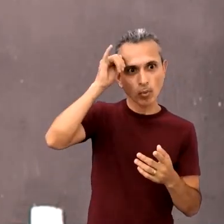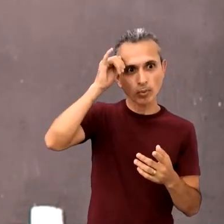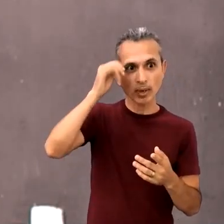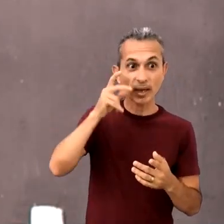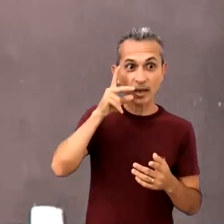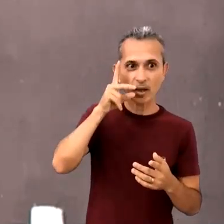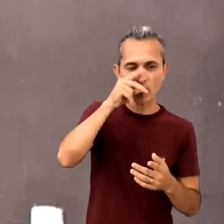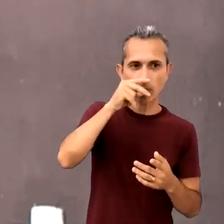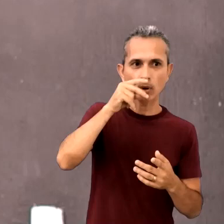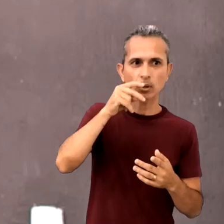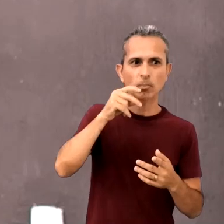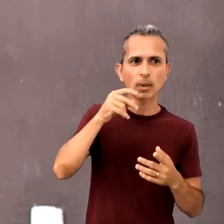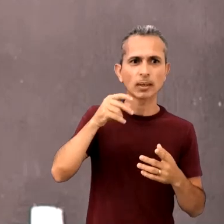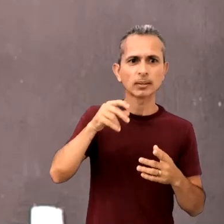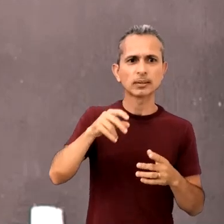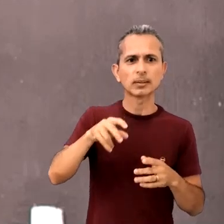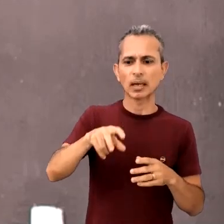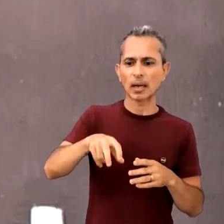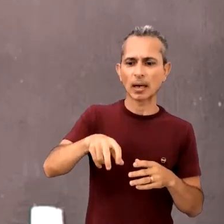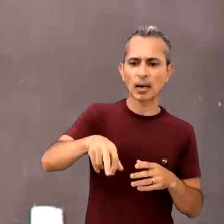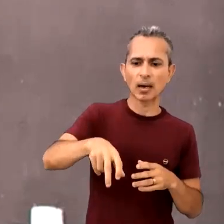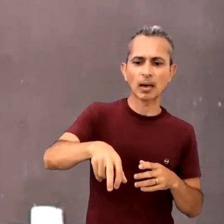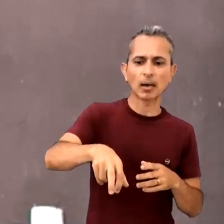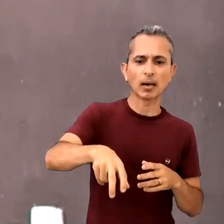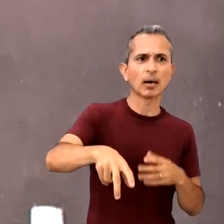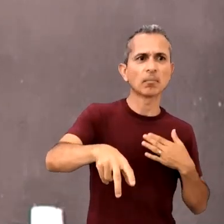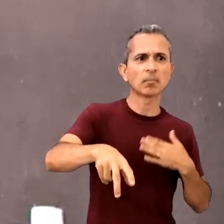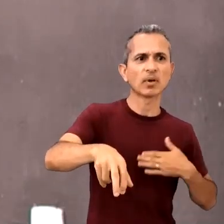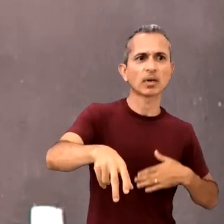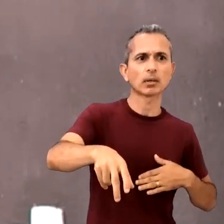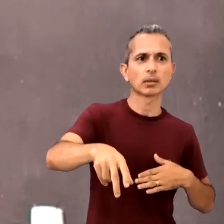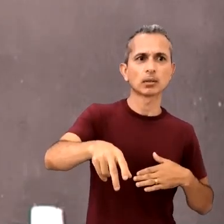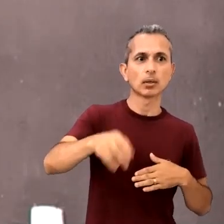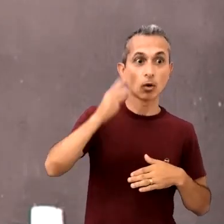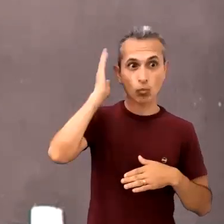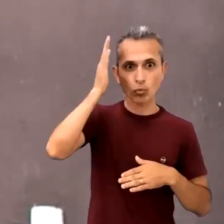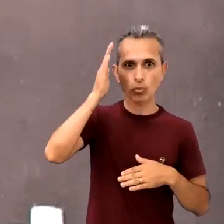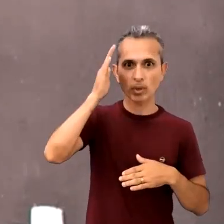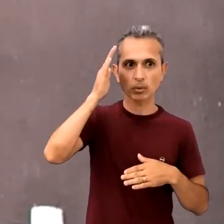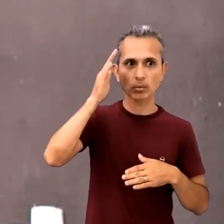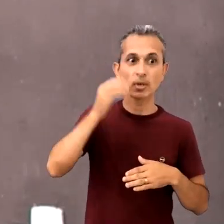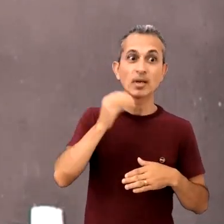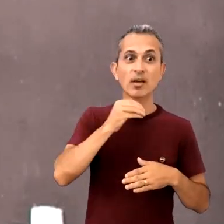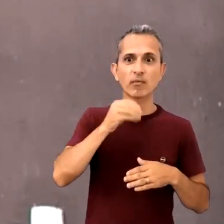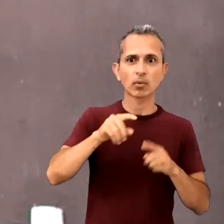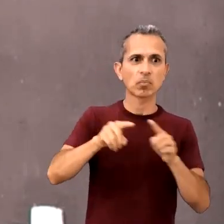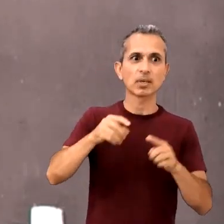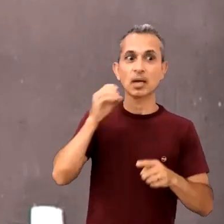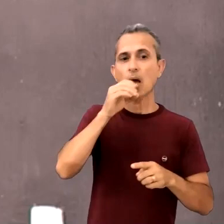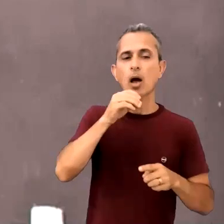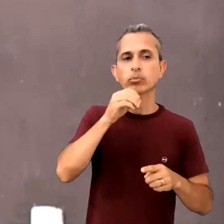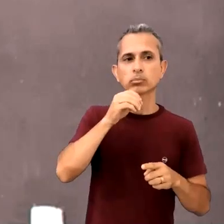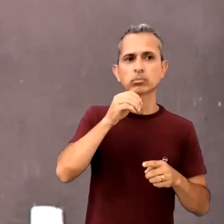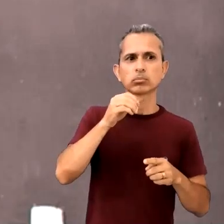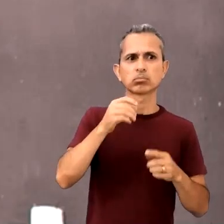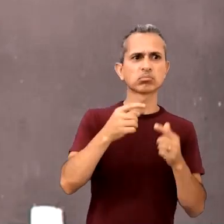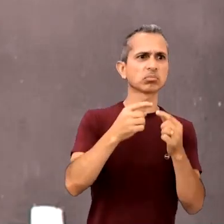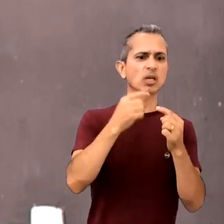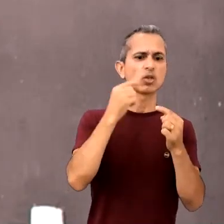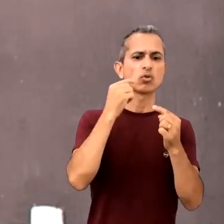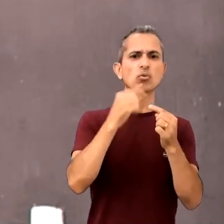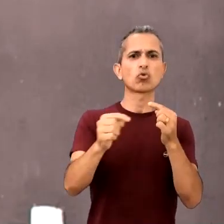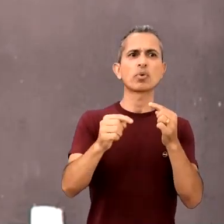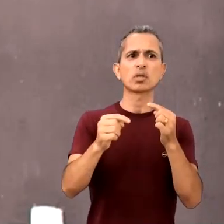rápido. Um vai machucar o outro. Um vai ferir o outro. Na tentativa de arar a